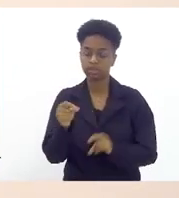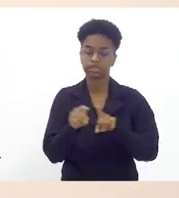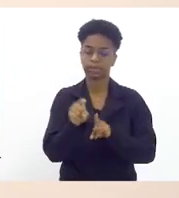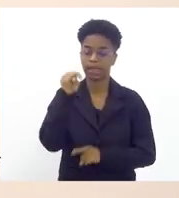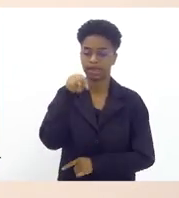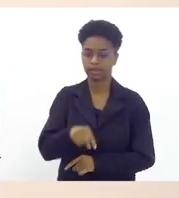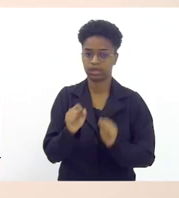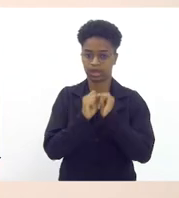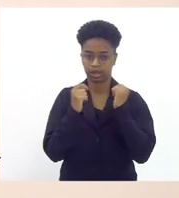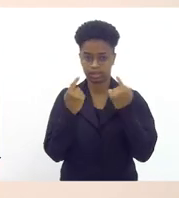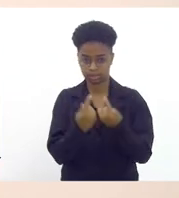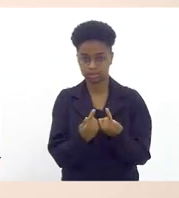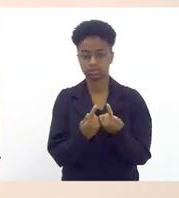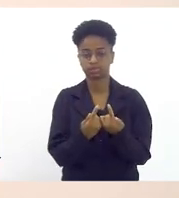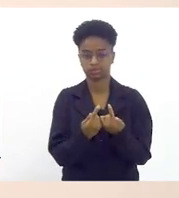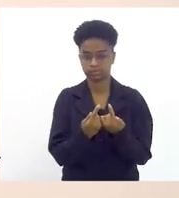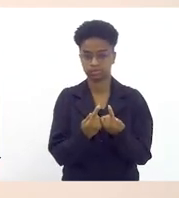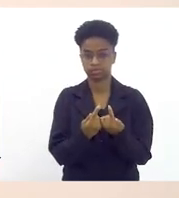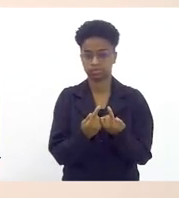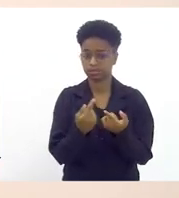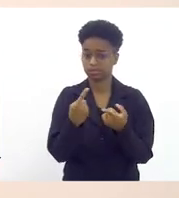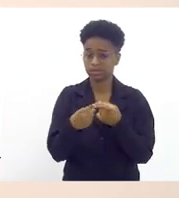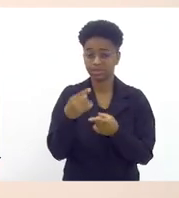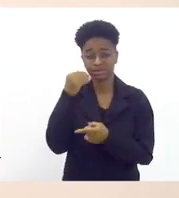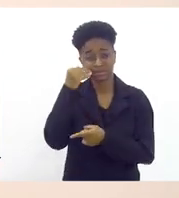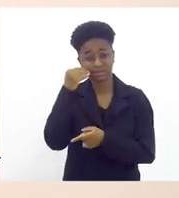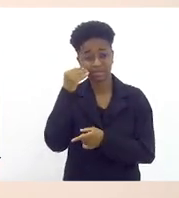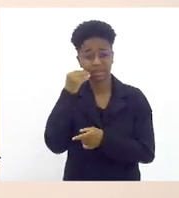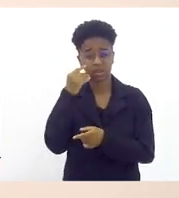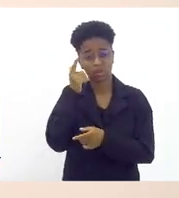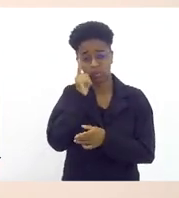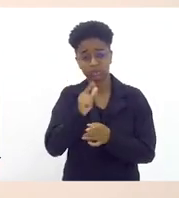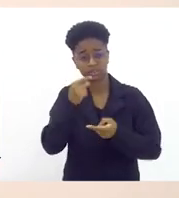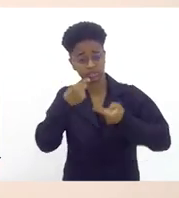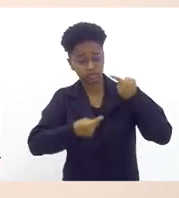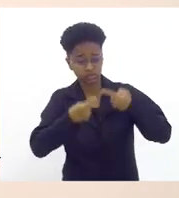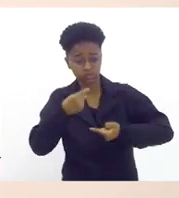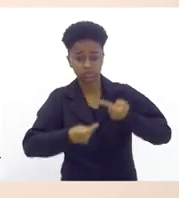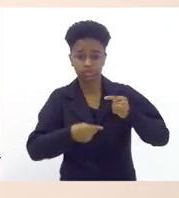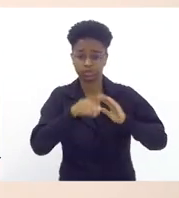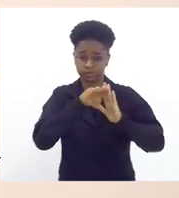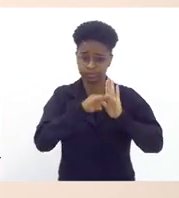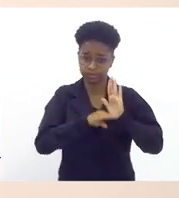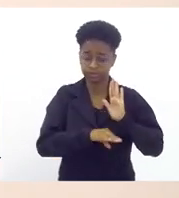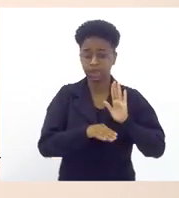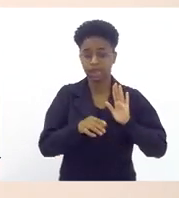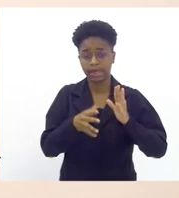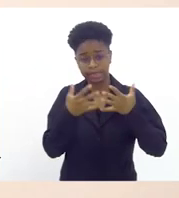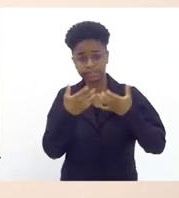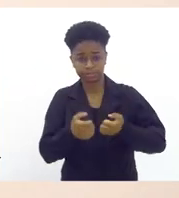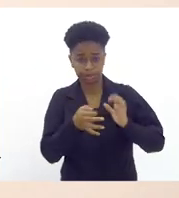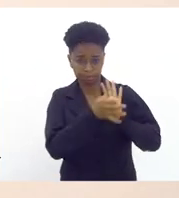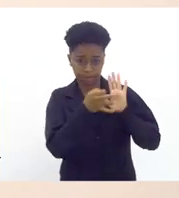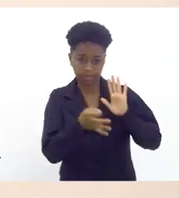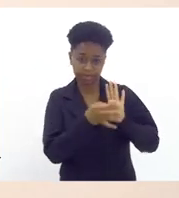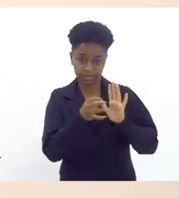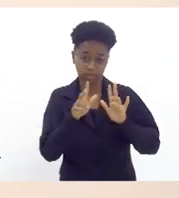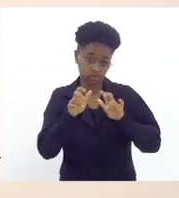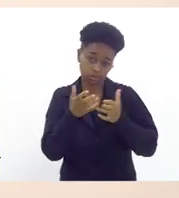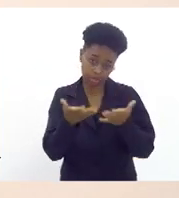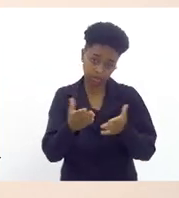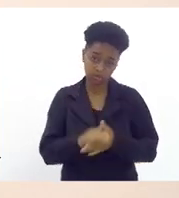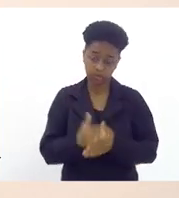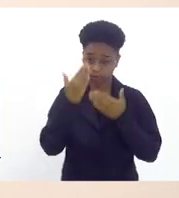casa, para, enfim, para minimamente esses projetos entrarem em discussão, receber parecer, né, é um pouco sobre isso.